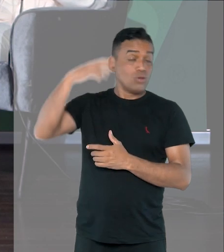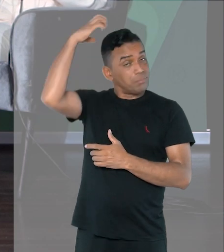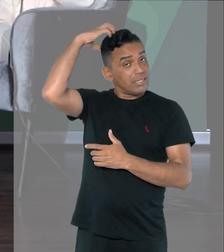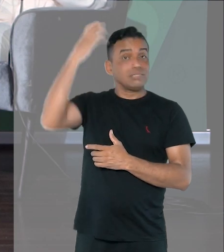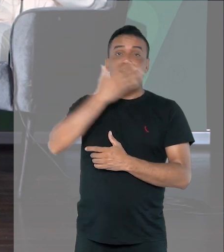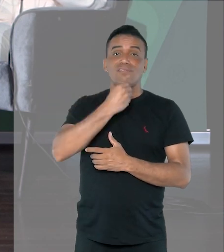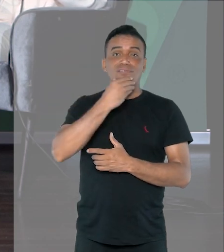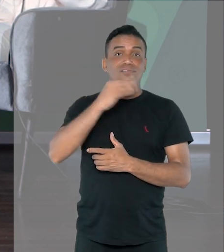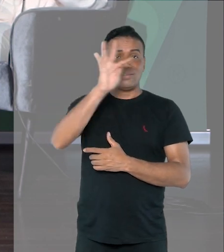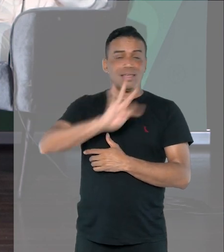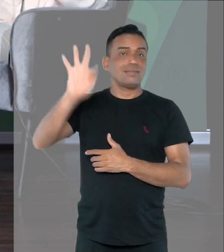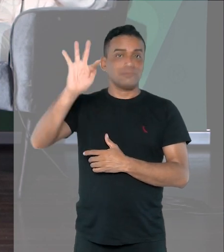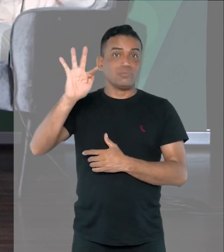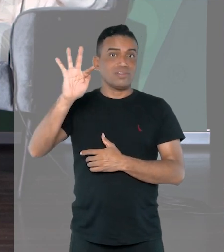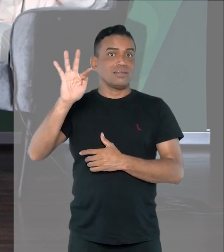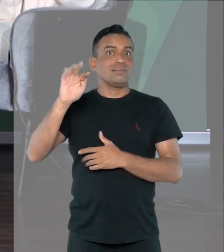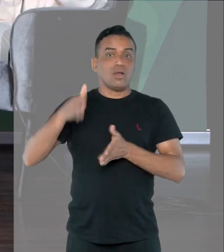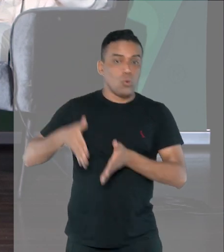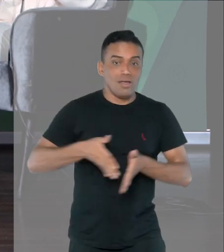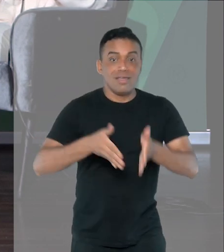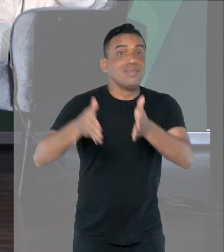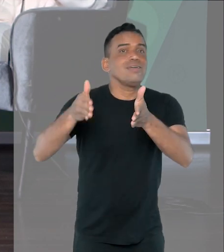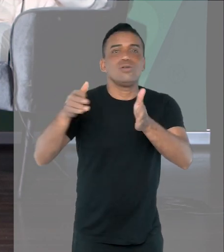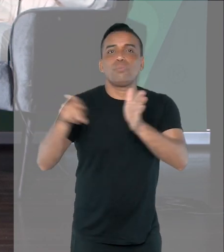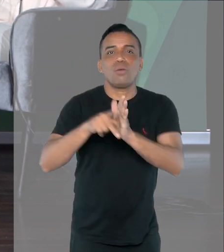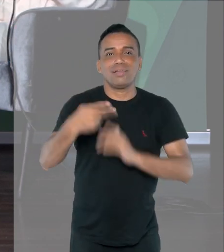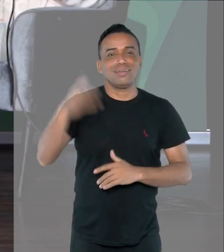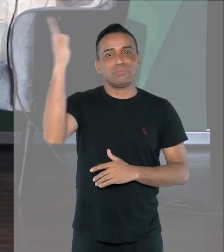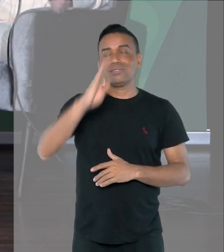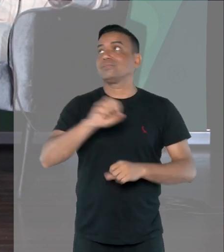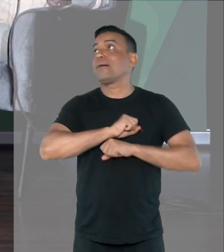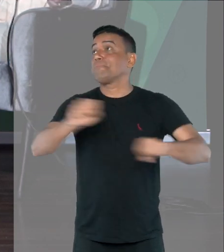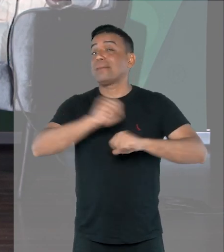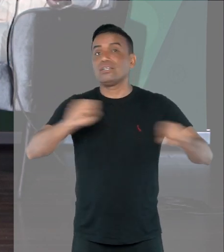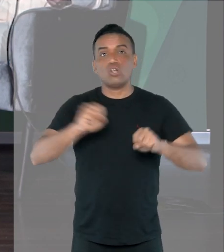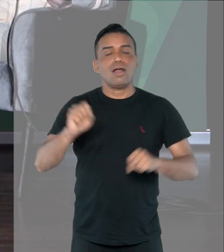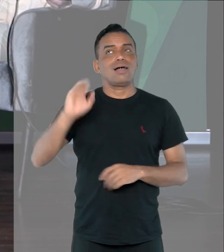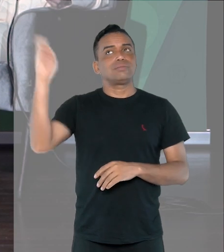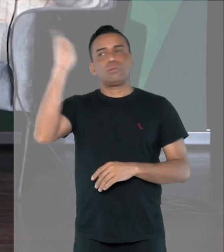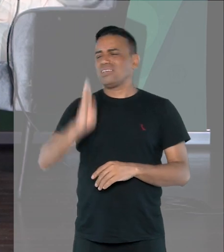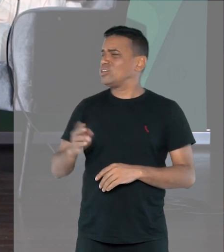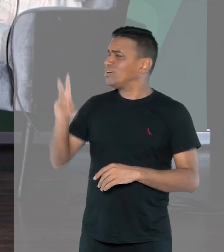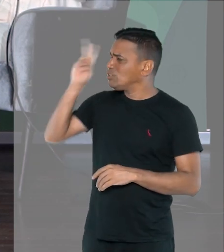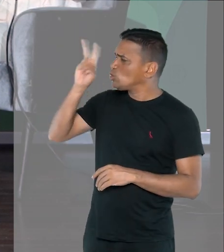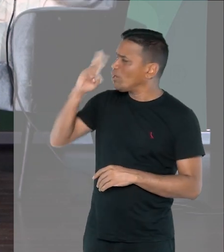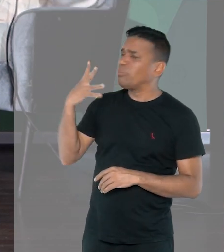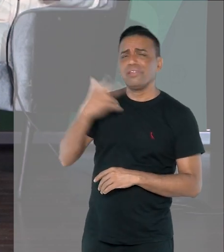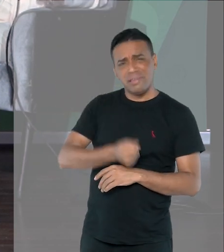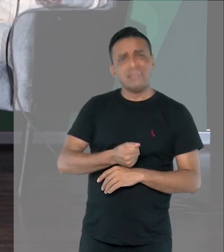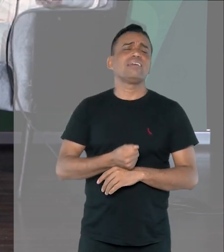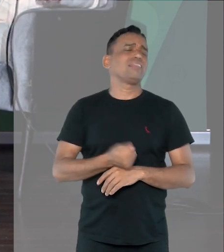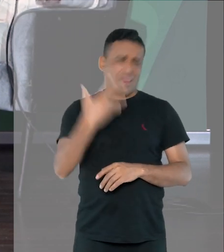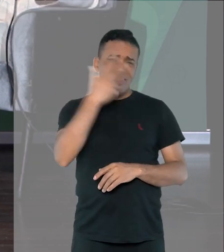Francisco. Quer dizer, eles eram os apaixonados pelo Brasil. É uma história muito bonita. É lindo, né? Muito, é lindo. muito Ninguém bacana. sabe. E, olha, tem filme